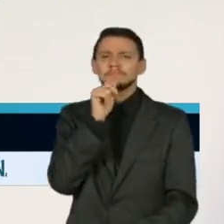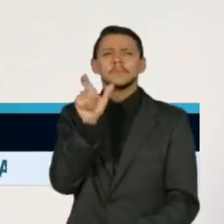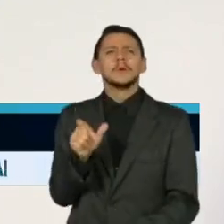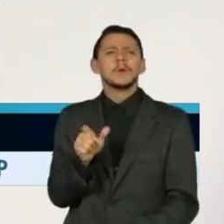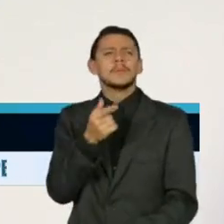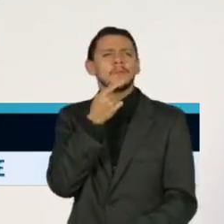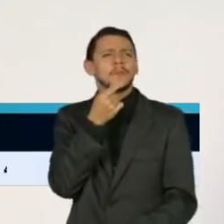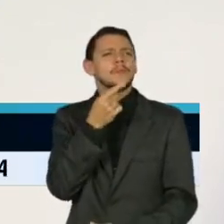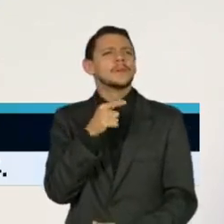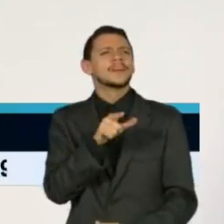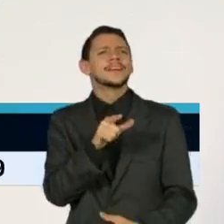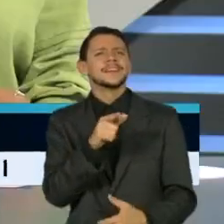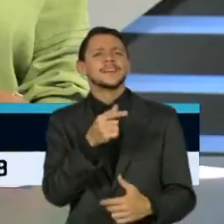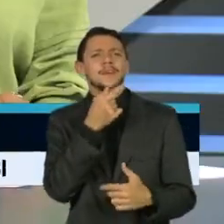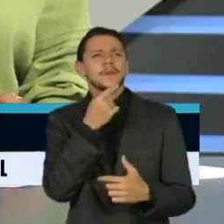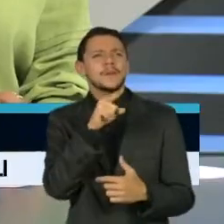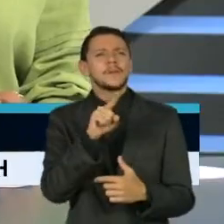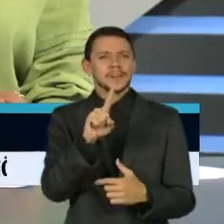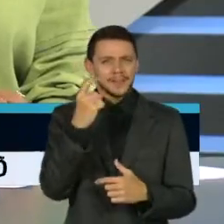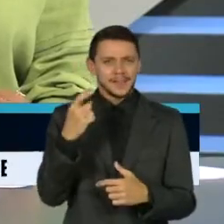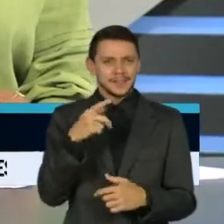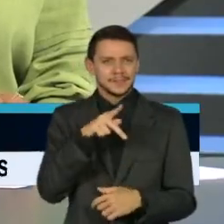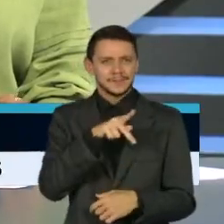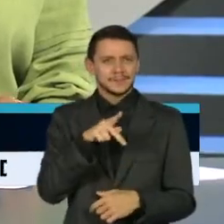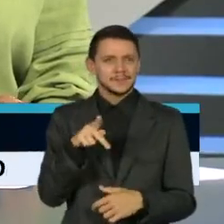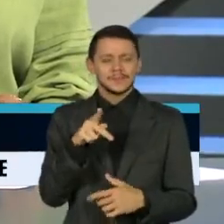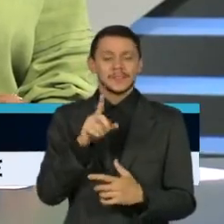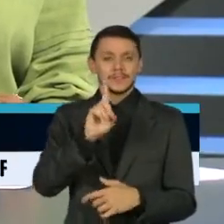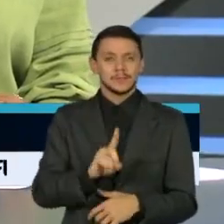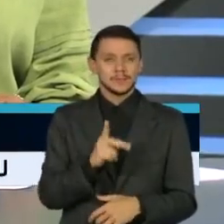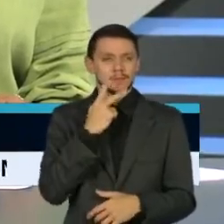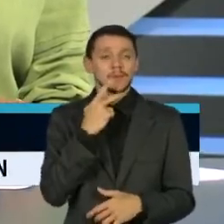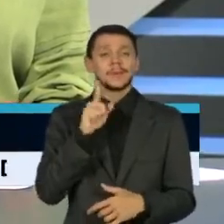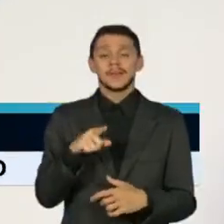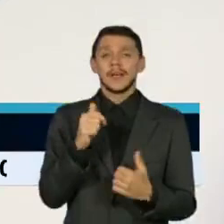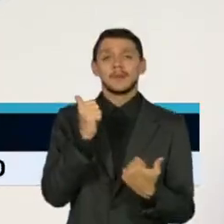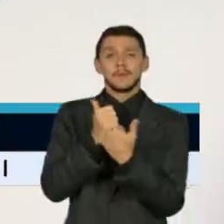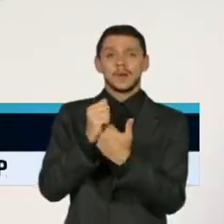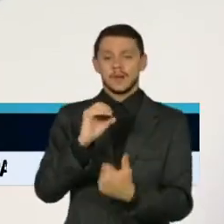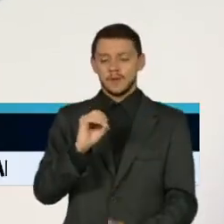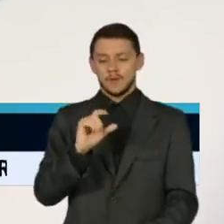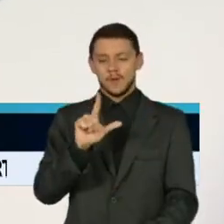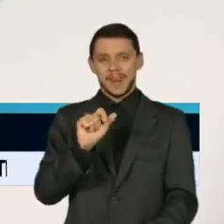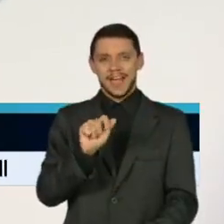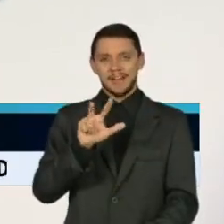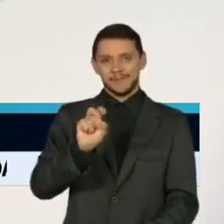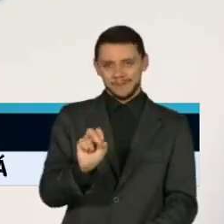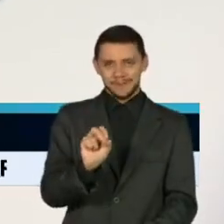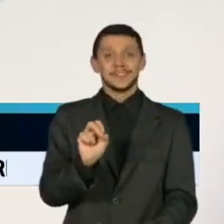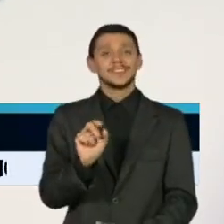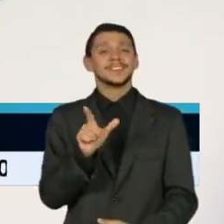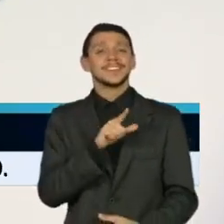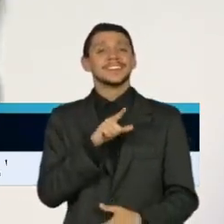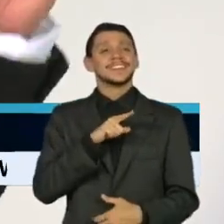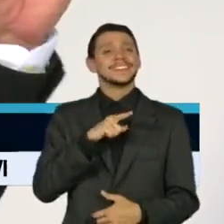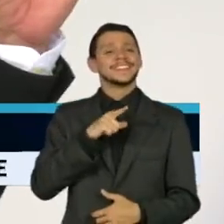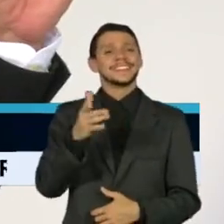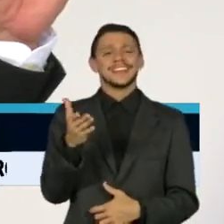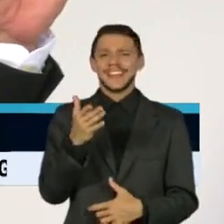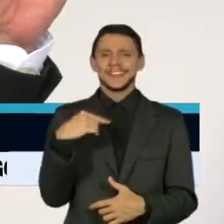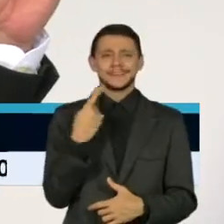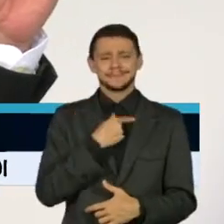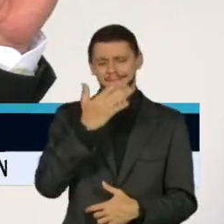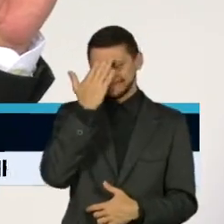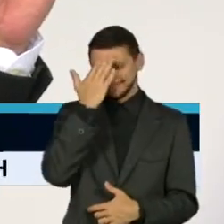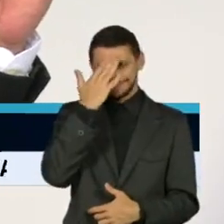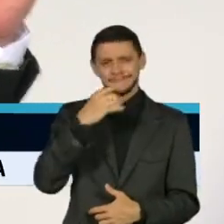tecido falou falou eles Vista quer dizer olá vista é alguém que a priori você sabe que não